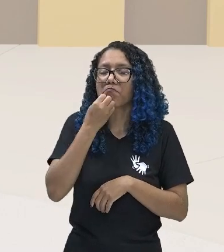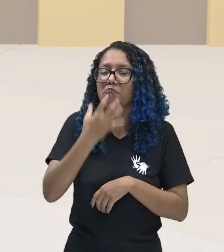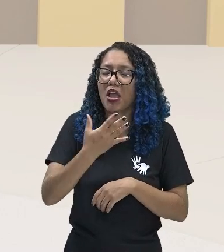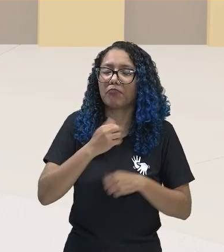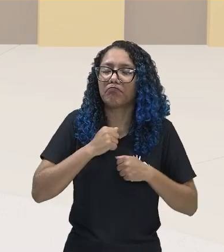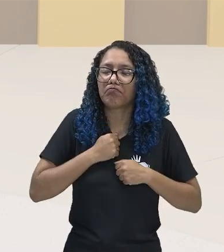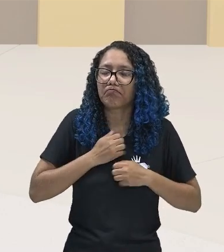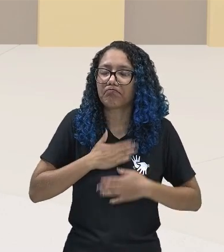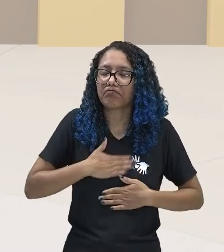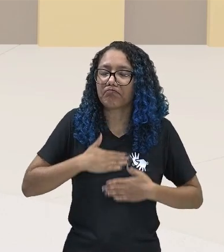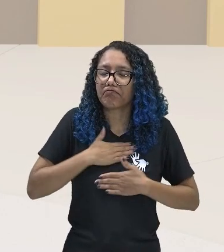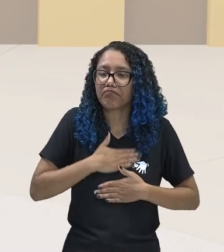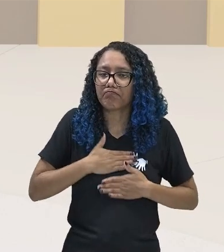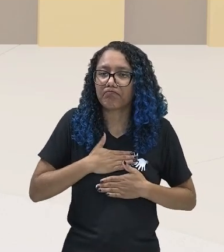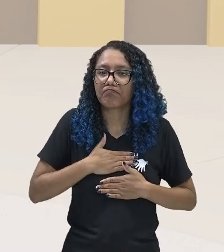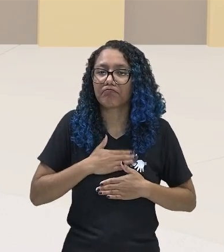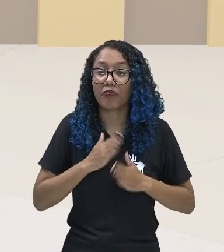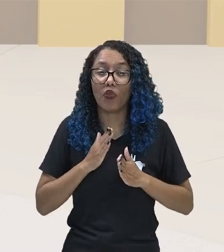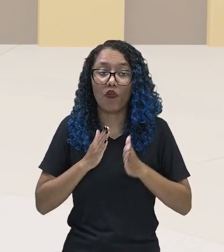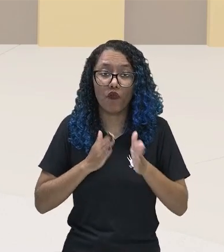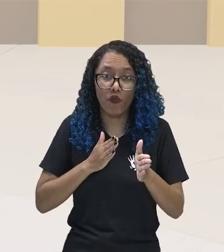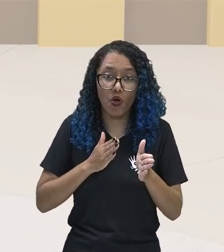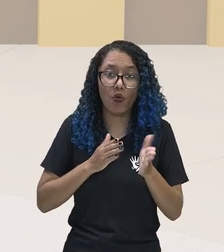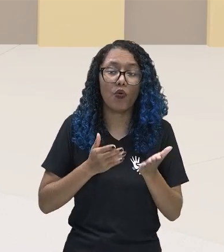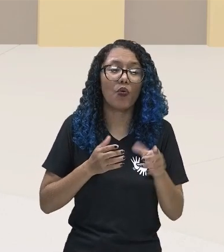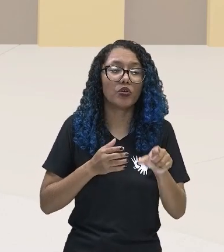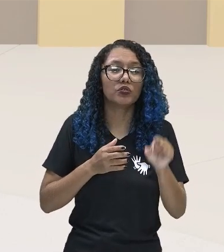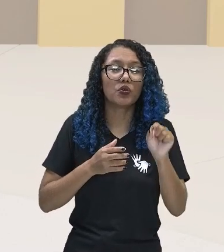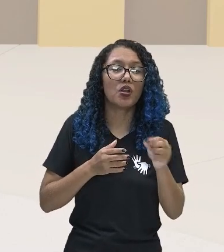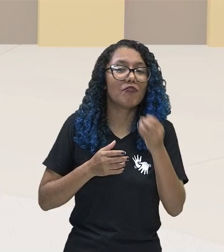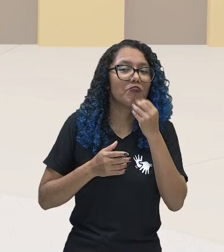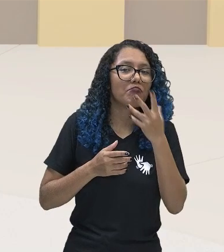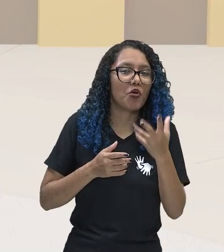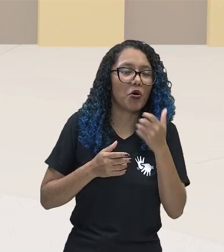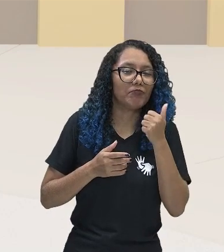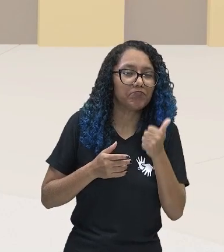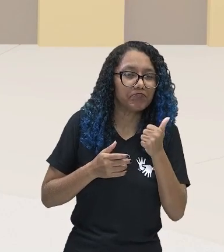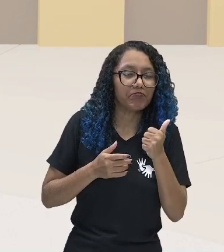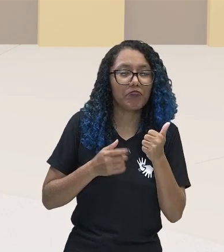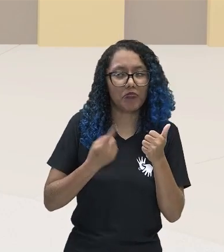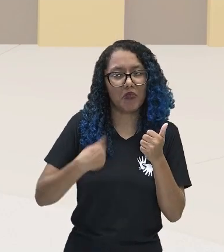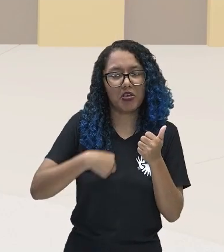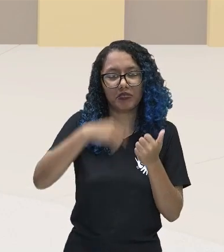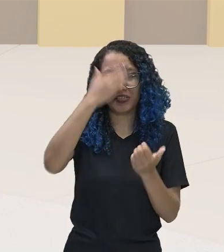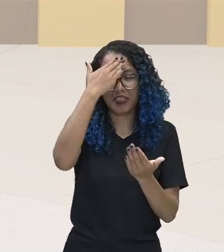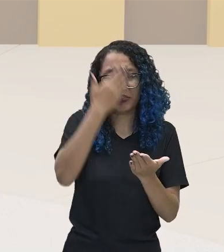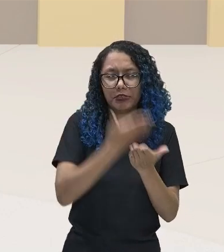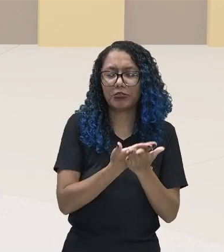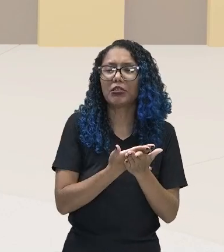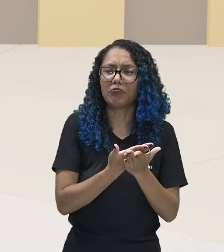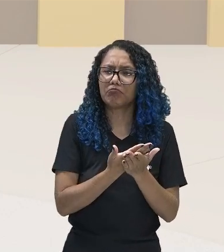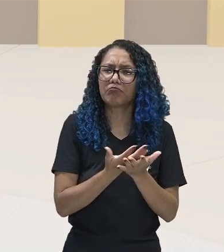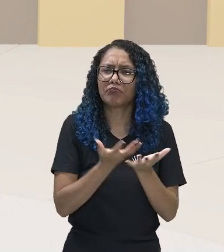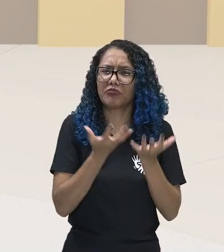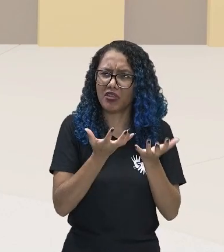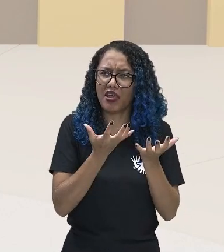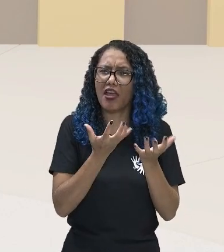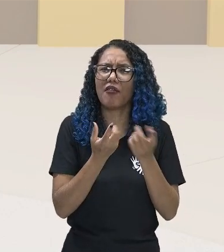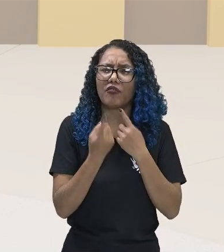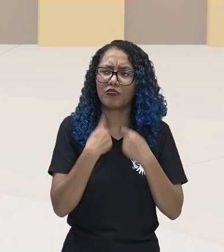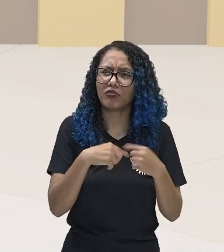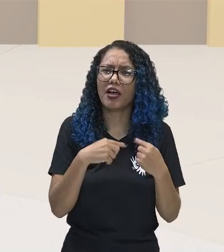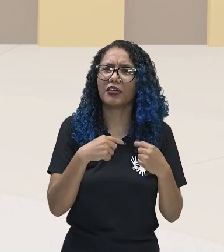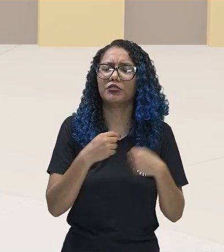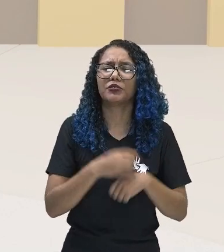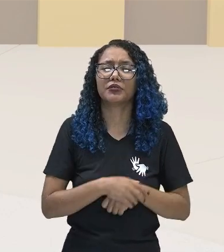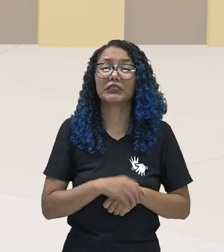nós seguimos caminhos positivos, os quais nós acreditamos merecer. Então, se eu estou bem comigo mesma, se eu estou bem com a